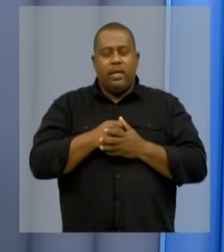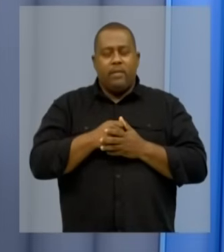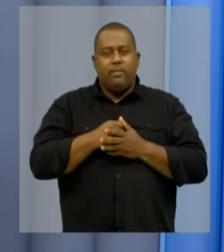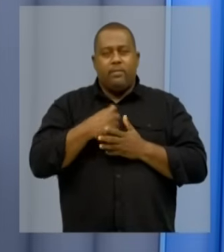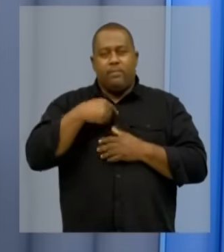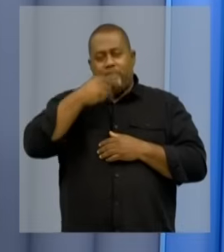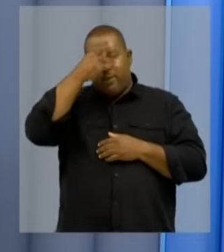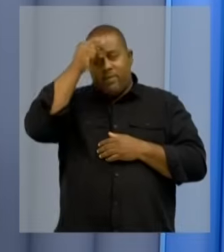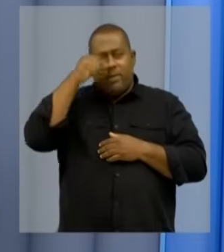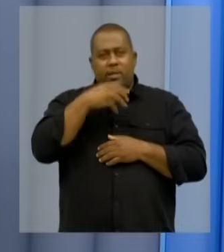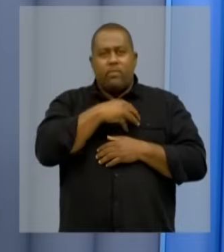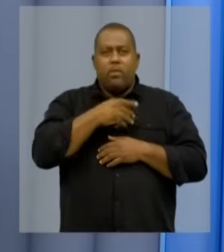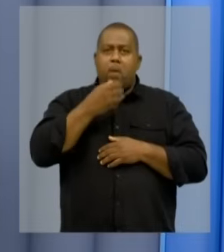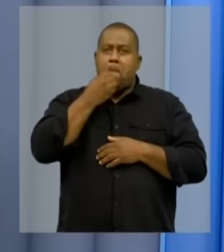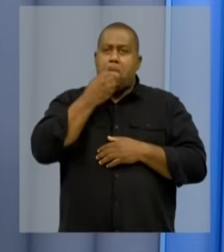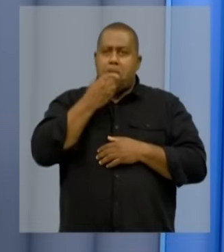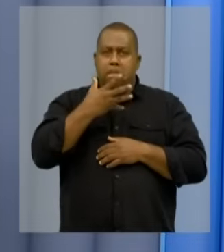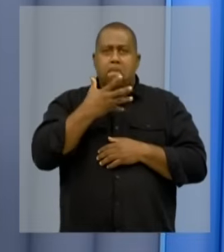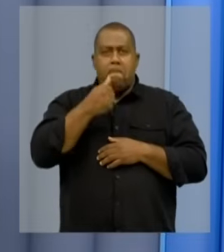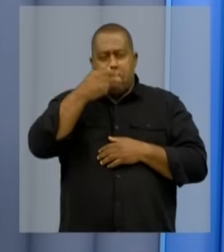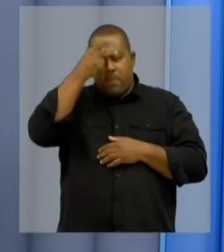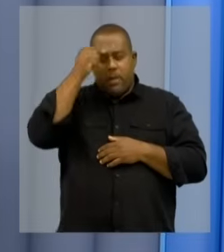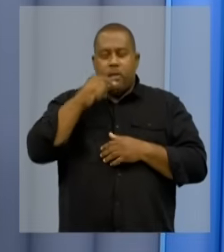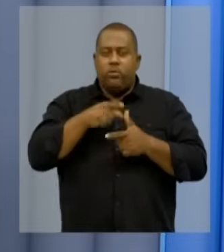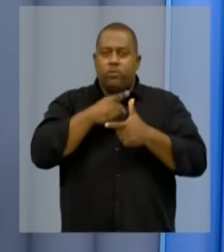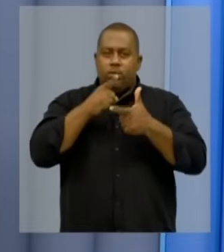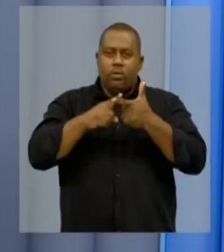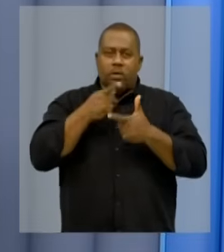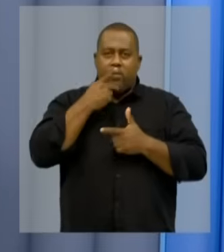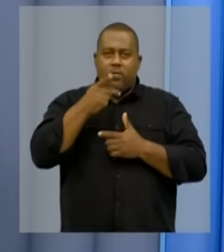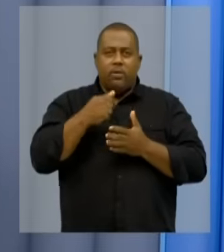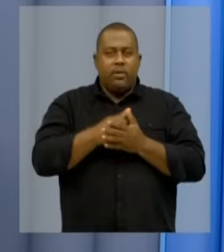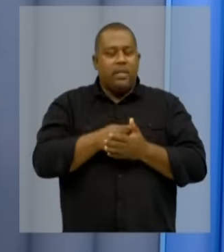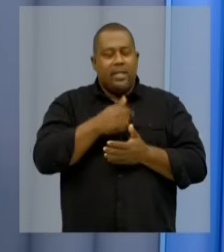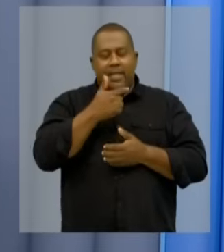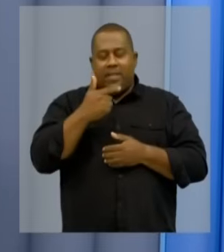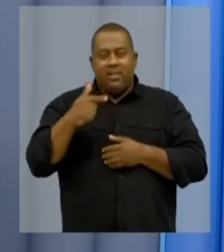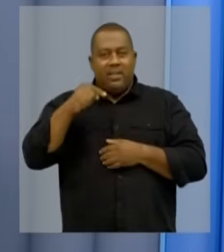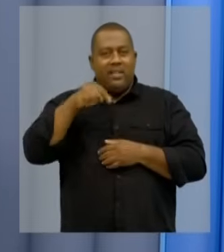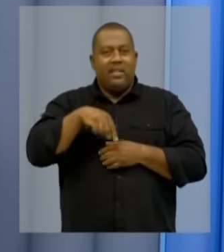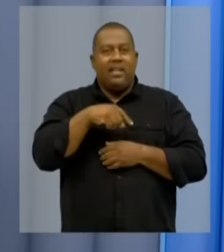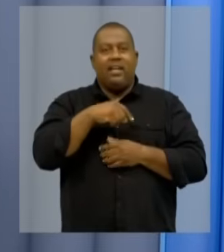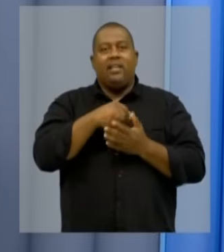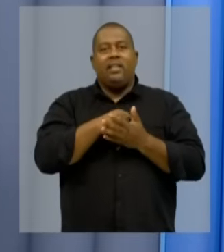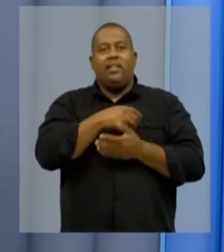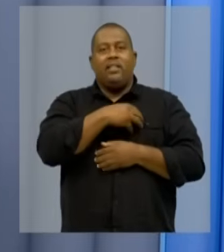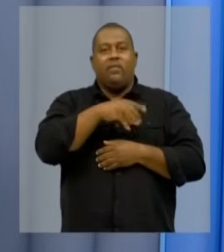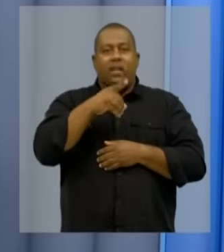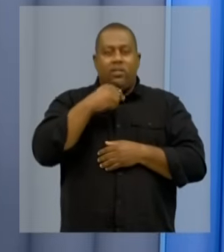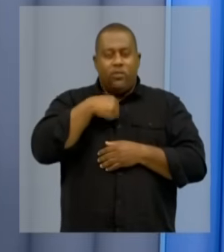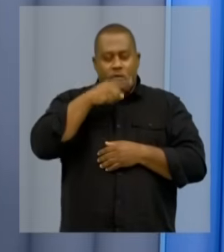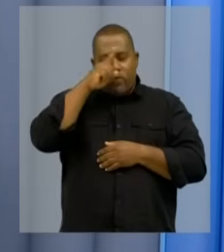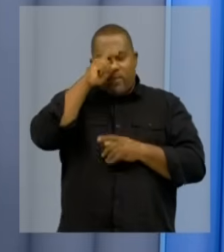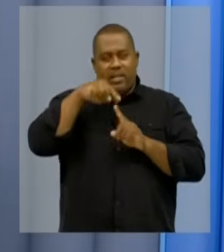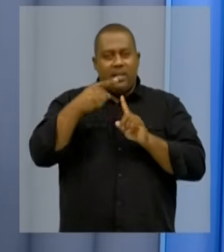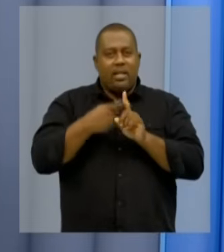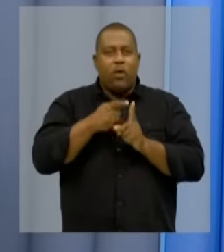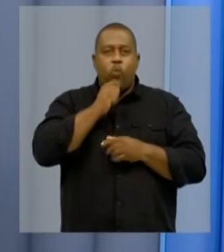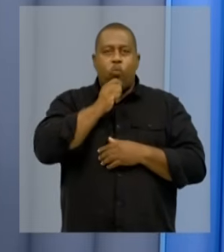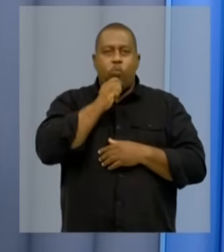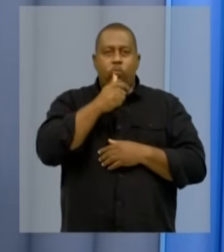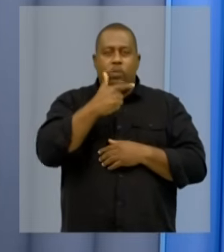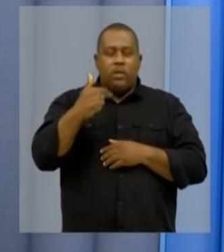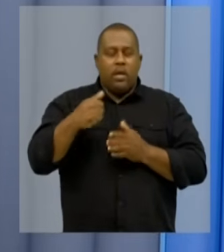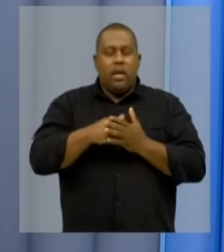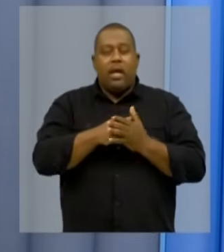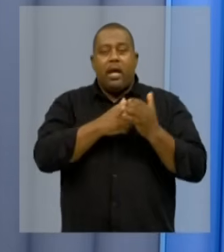Salvador, que foi um bom gestor, eu volto a dizer, não tem maternidade em Salvador. Não tem. Não tem creches